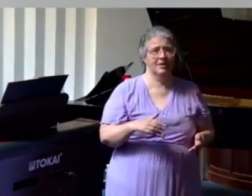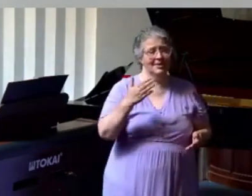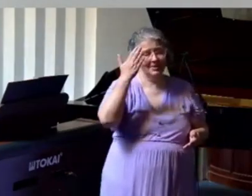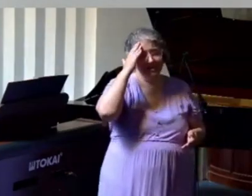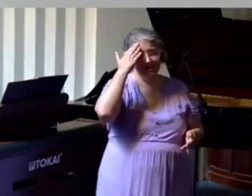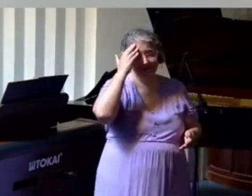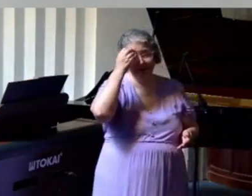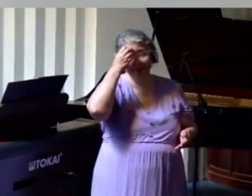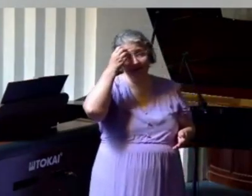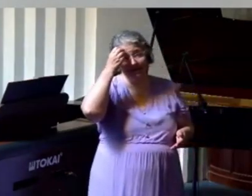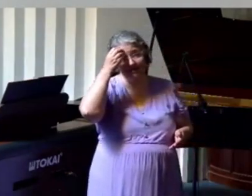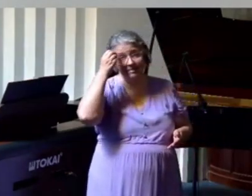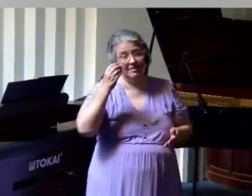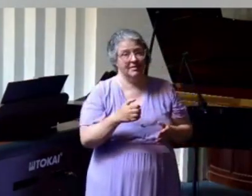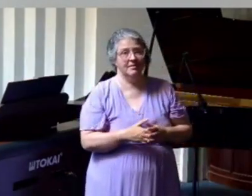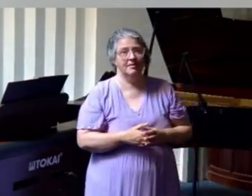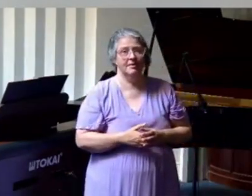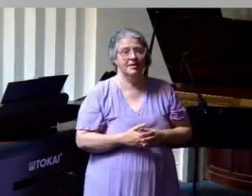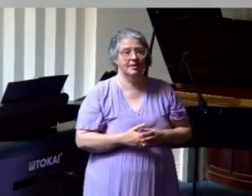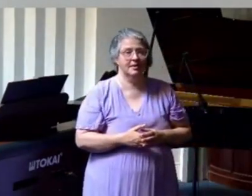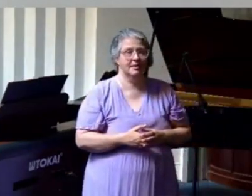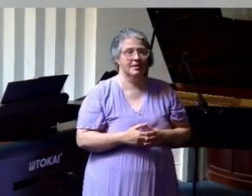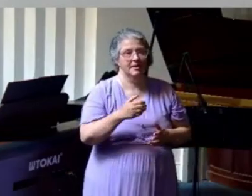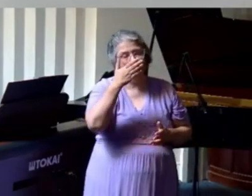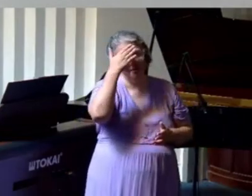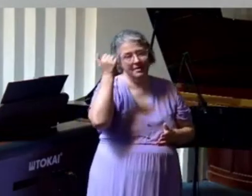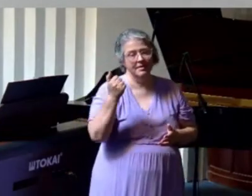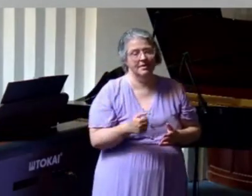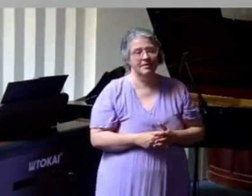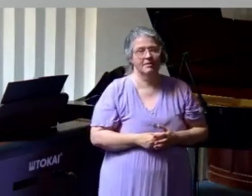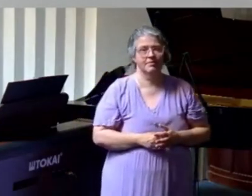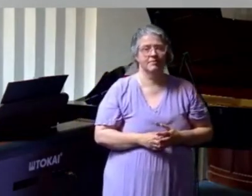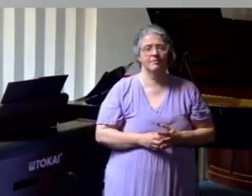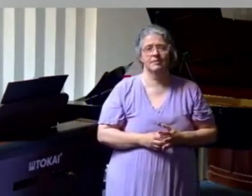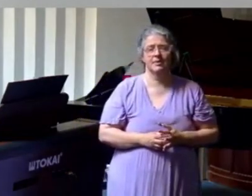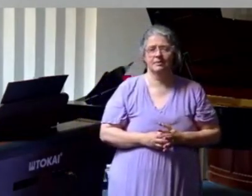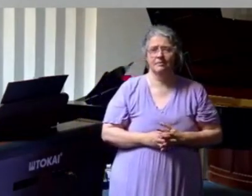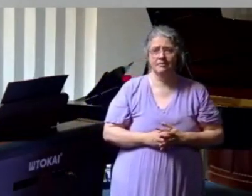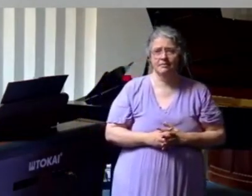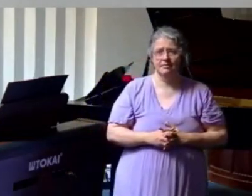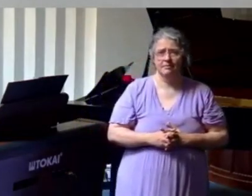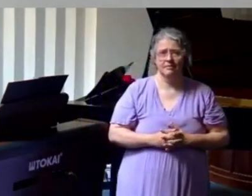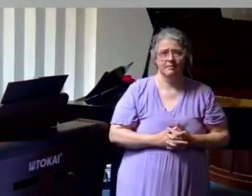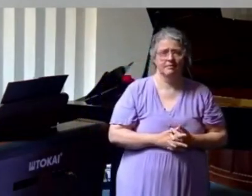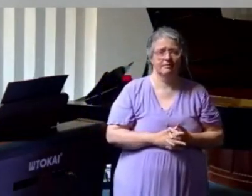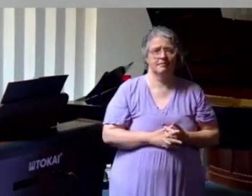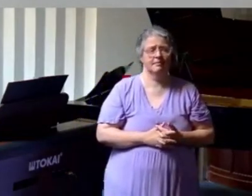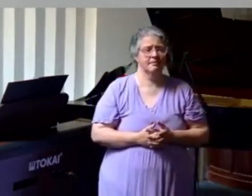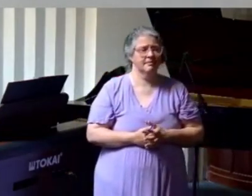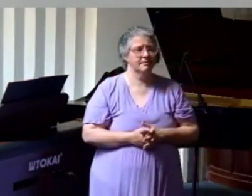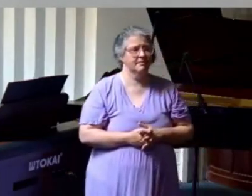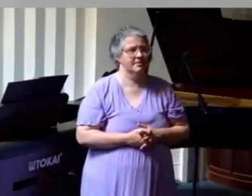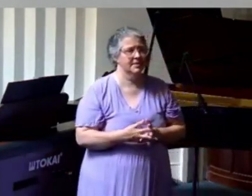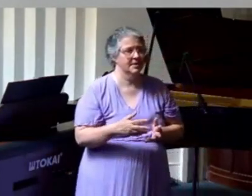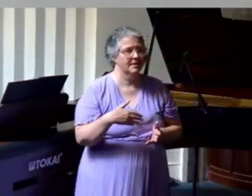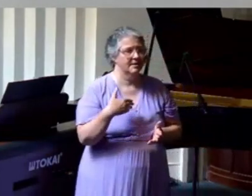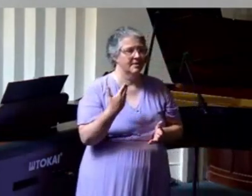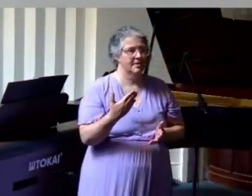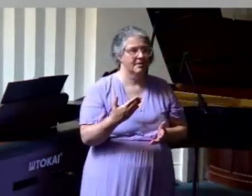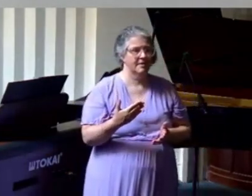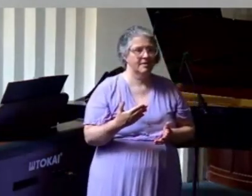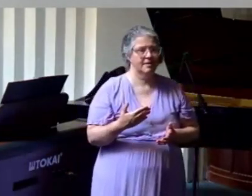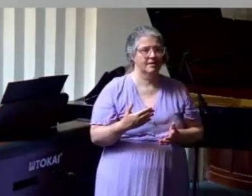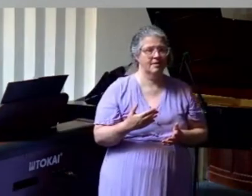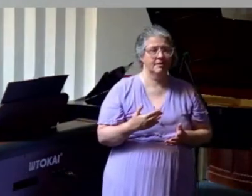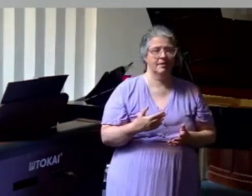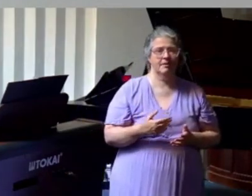bem. E eu precise repetir e ensinar. E talvez ainda por muito tempo, ainda precise chamá-lo de